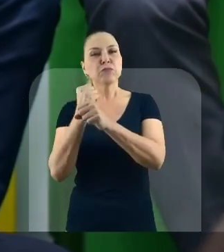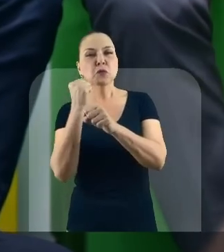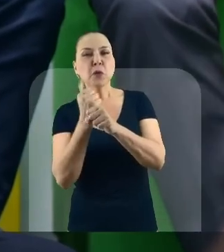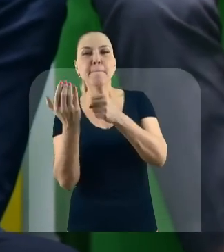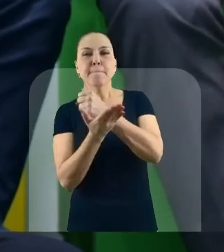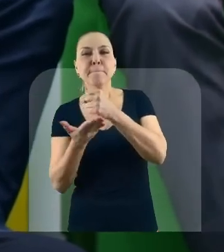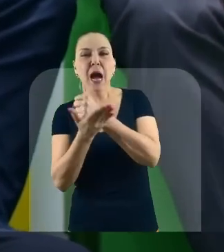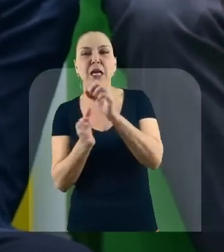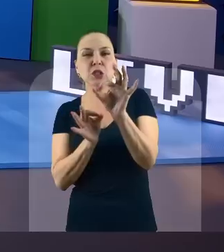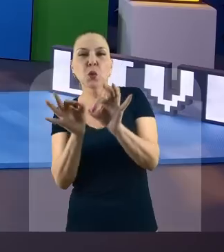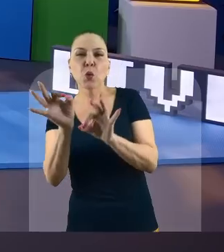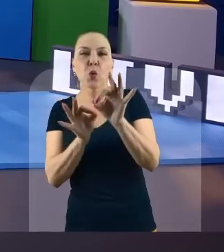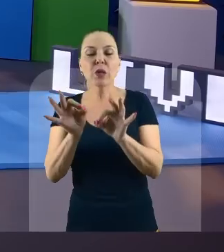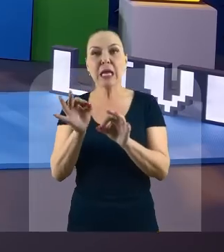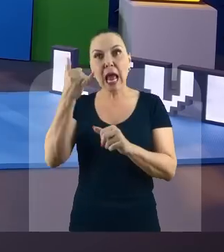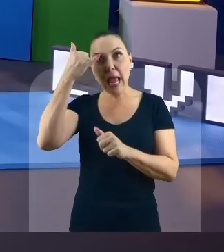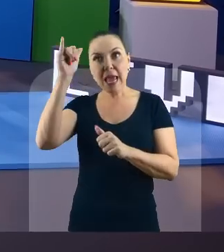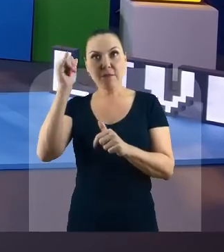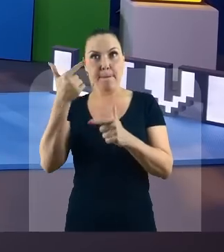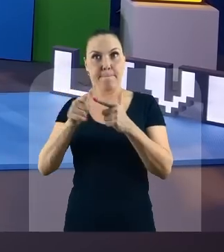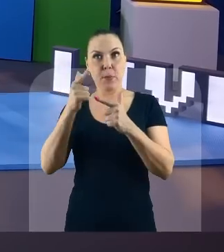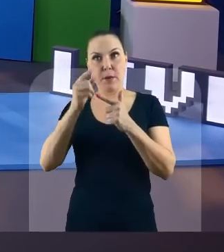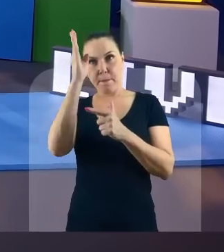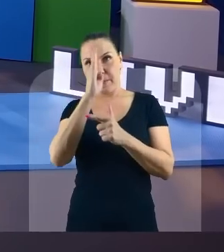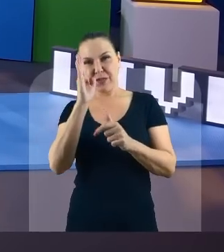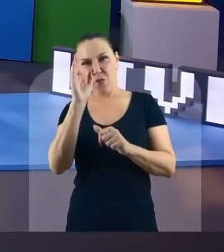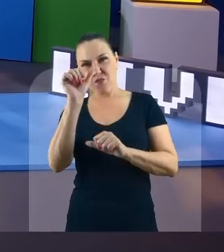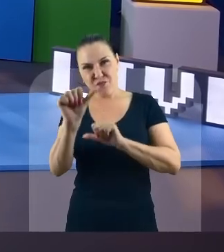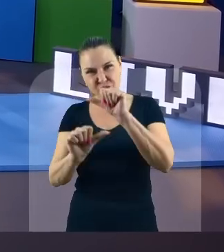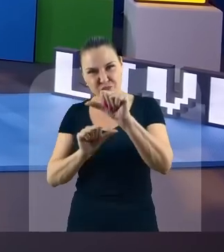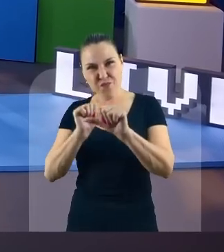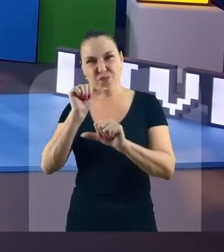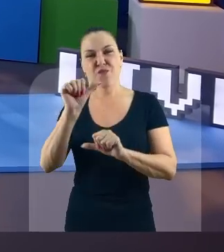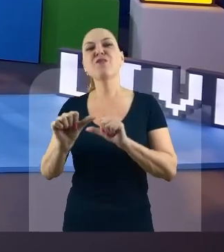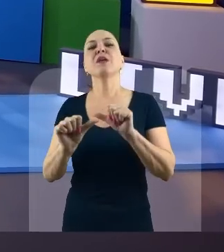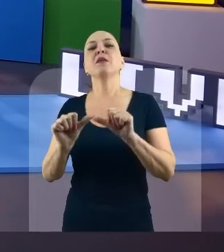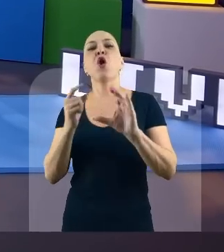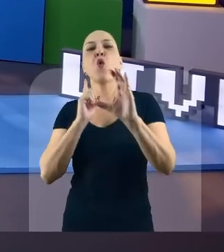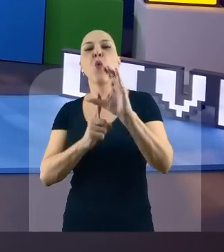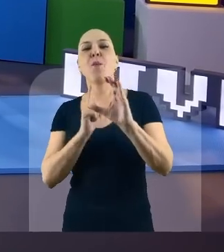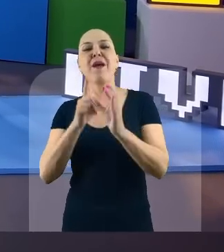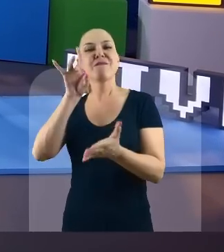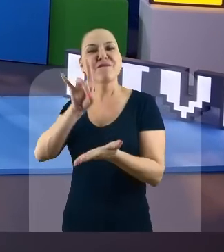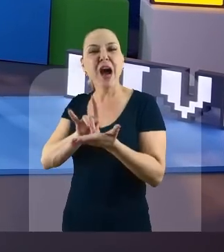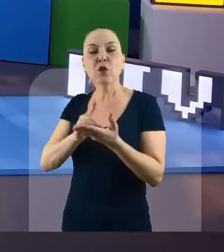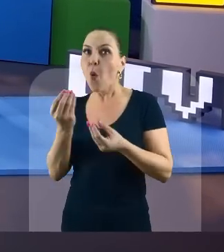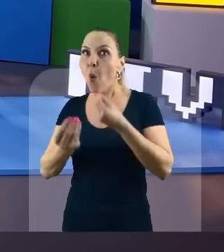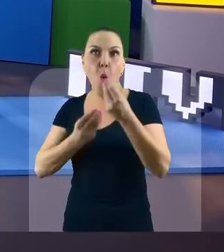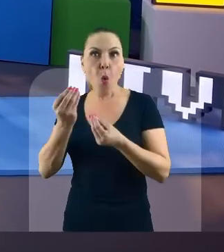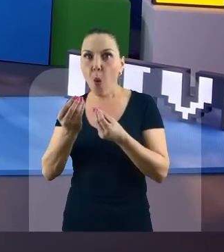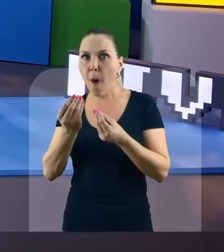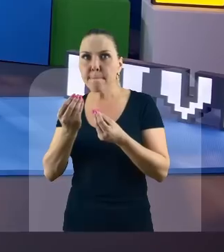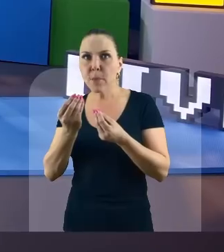que nos organizar para impedir que o Brasil vire um país comunista de fato. Então, com a tua experiência, general, nos explique